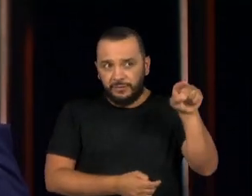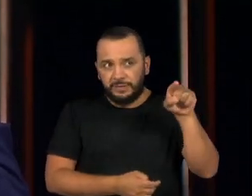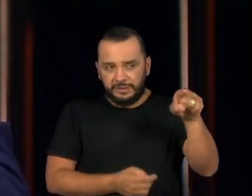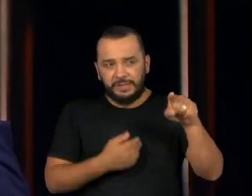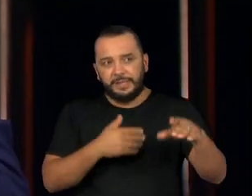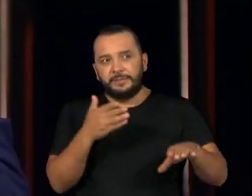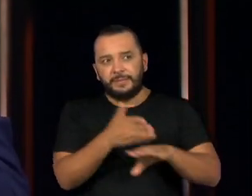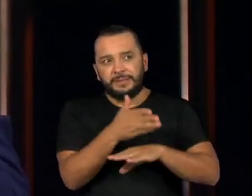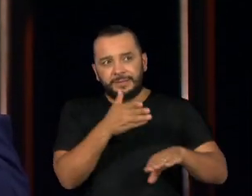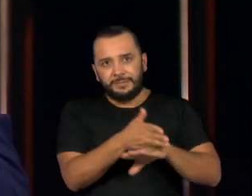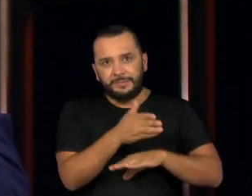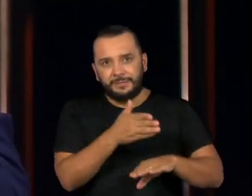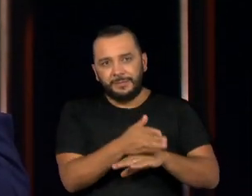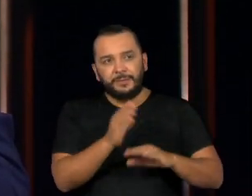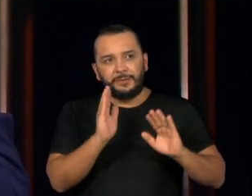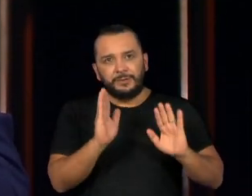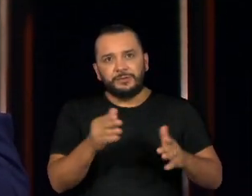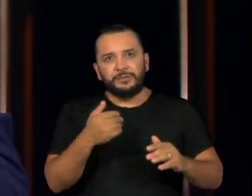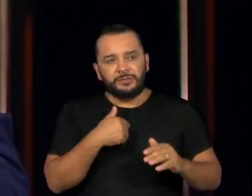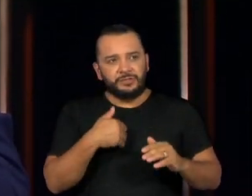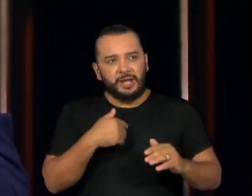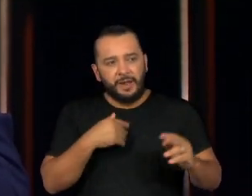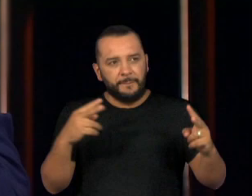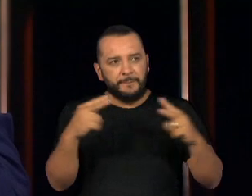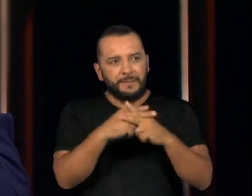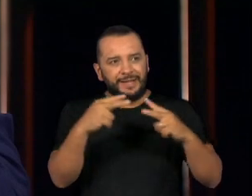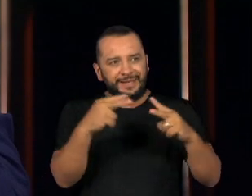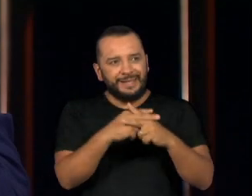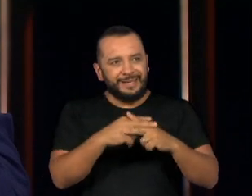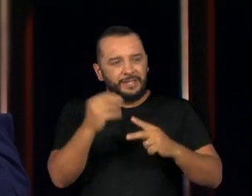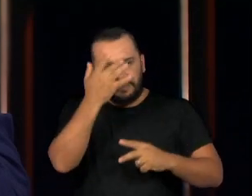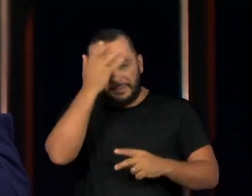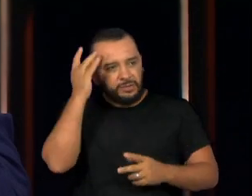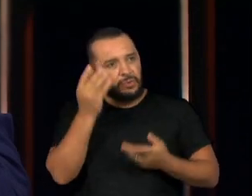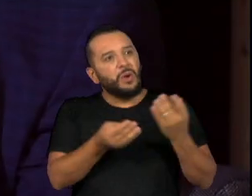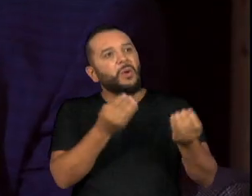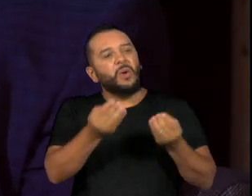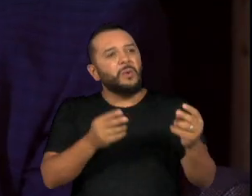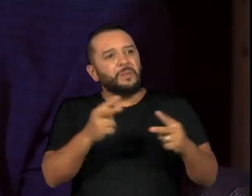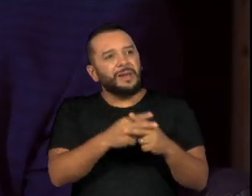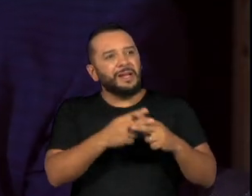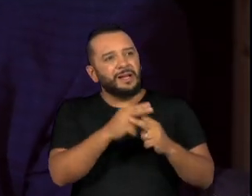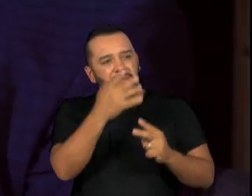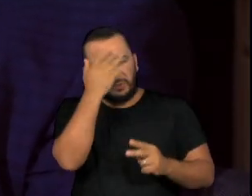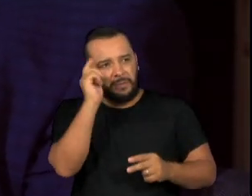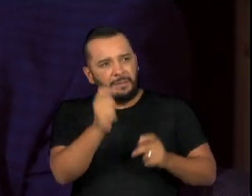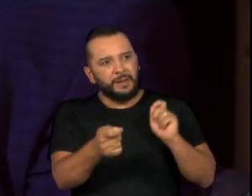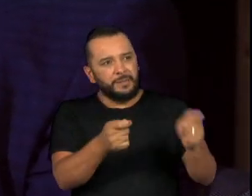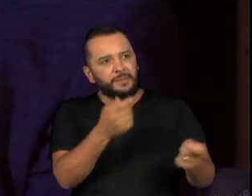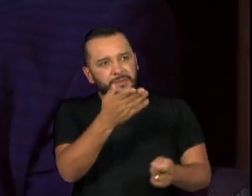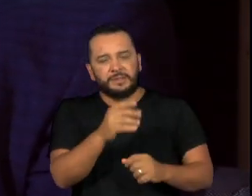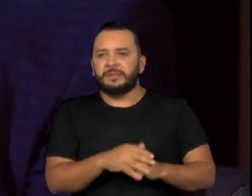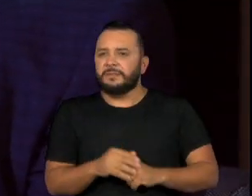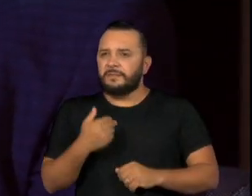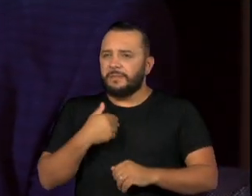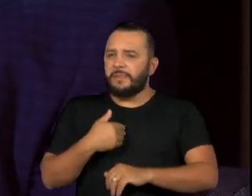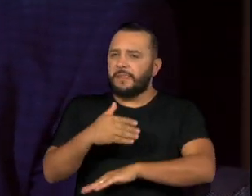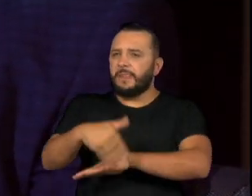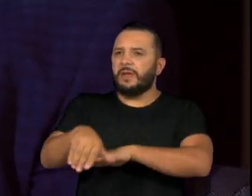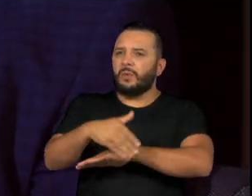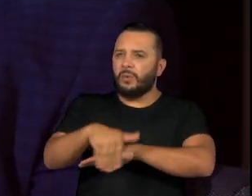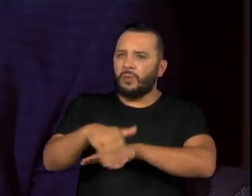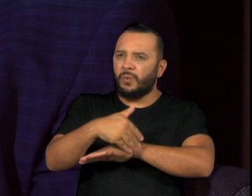participava de rinha de gente que história é essa quando sair da rua